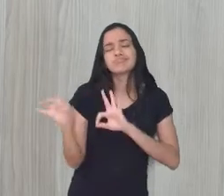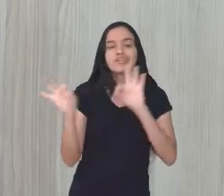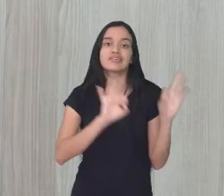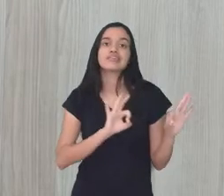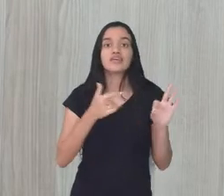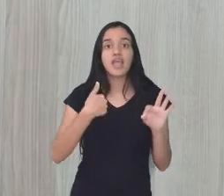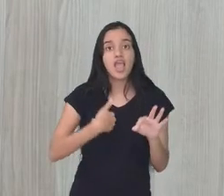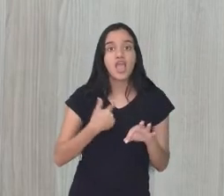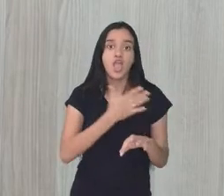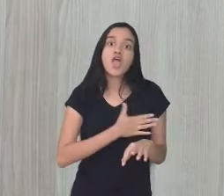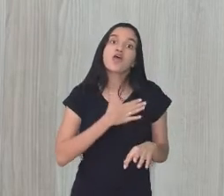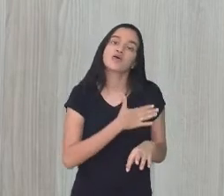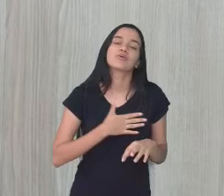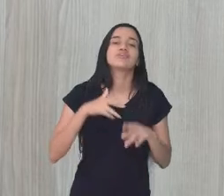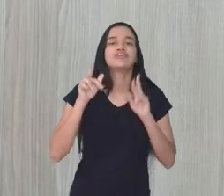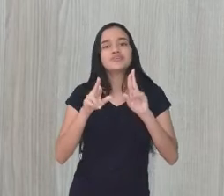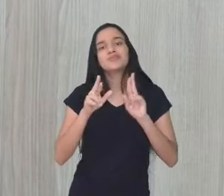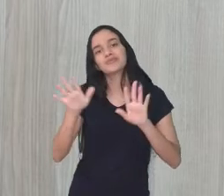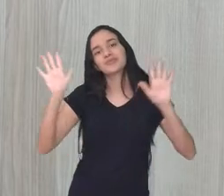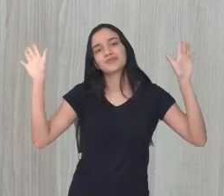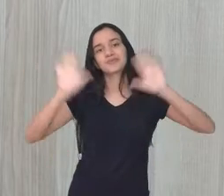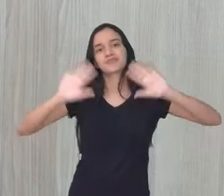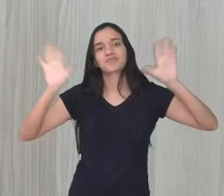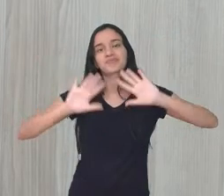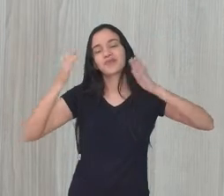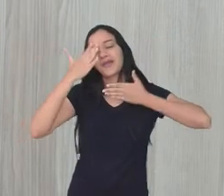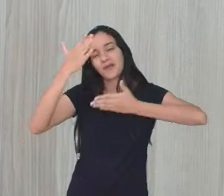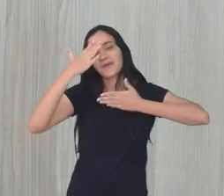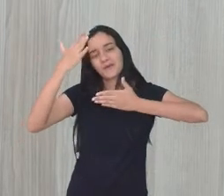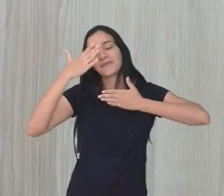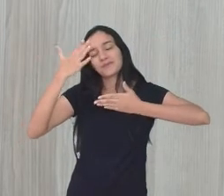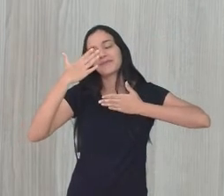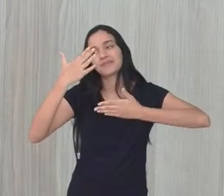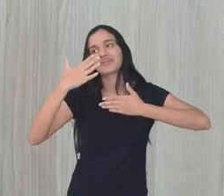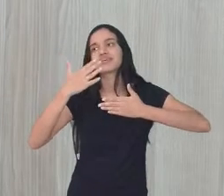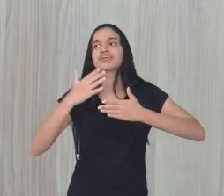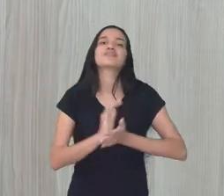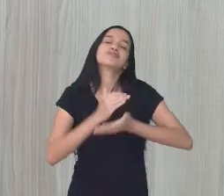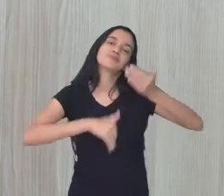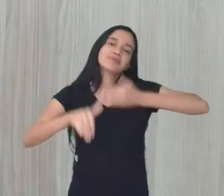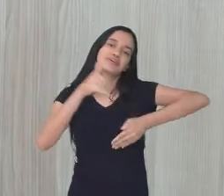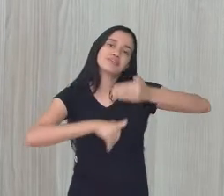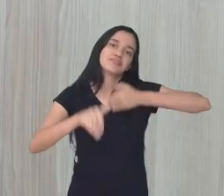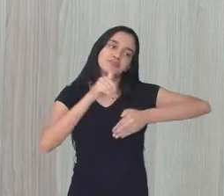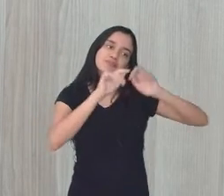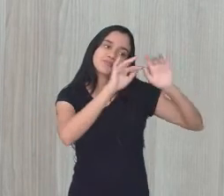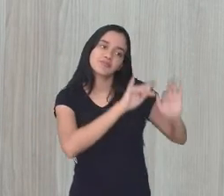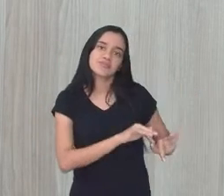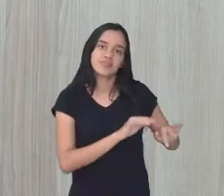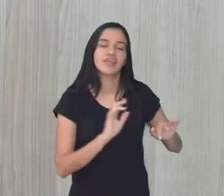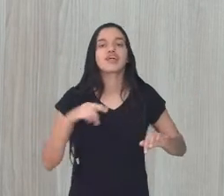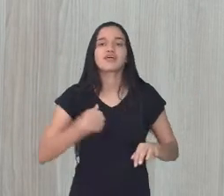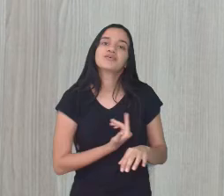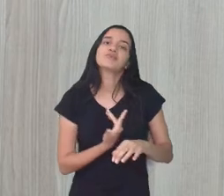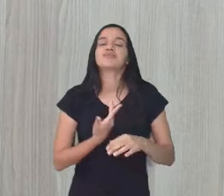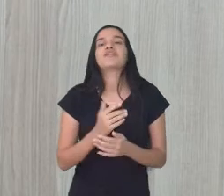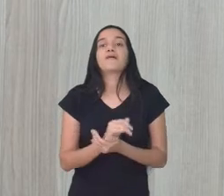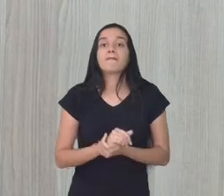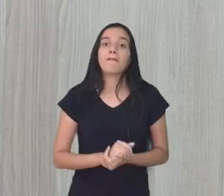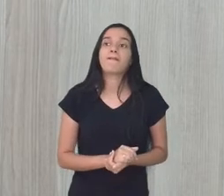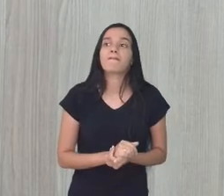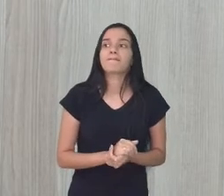vocês também tenham gostado. Eu já me despeço. Muito obrigada, professora Vanessa, por me deixar participar desse chat. E a gente se vê num próximo